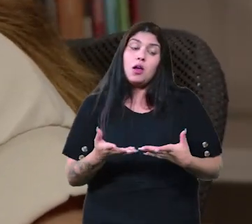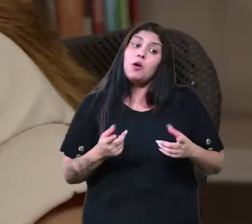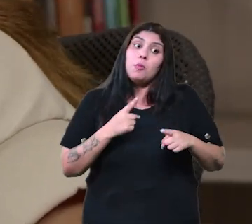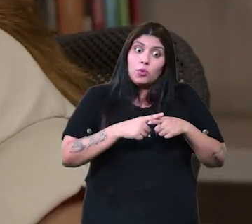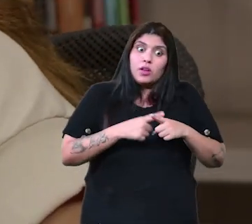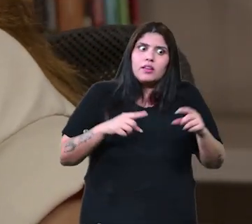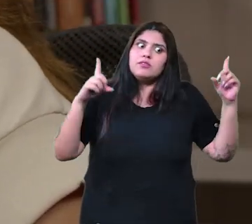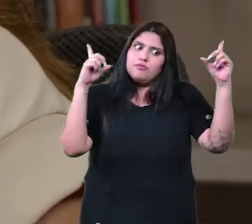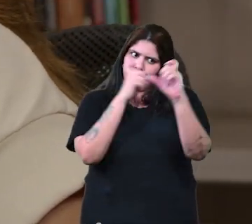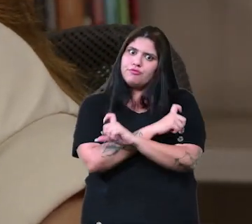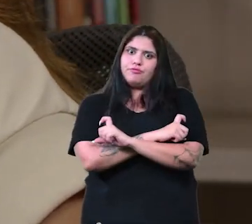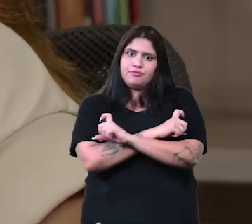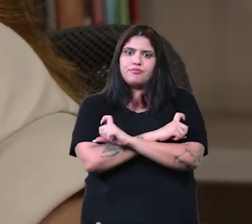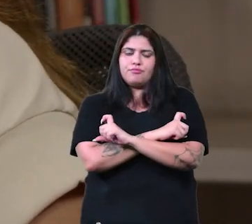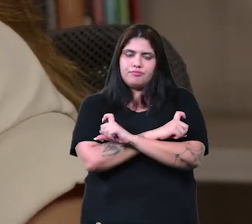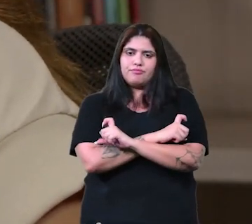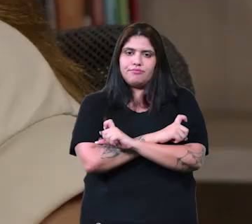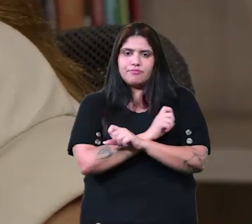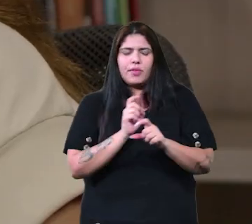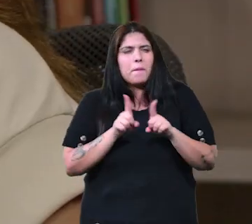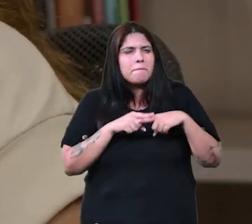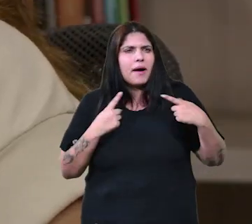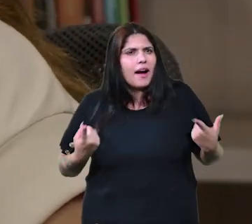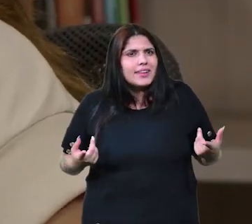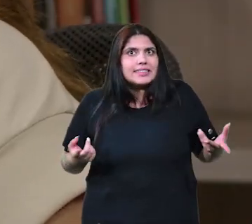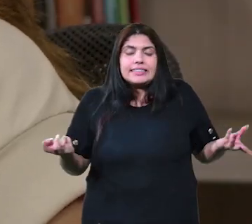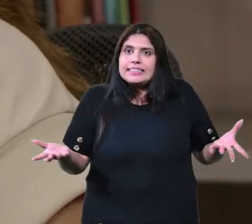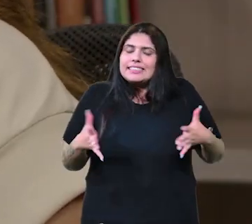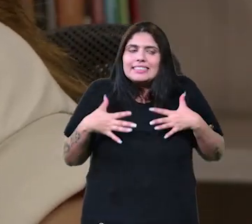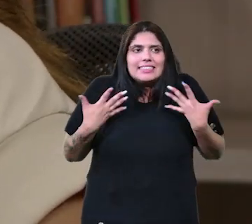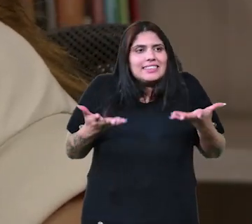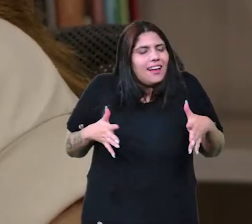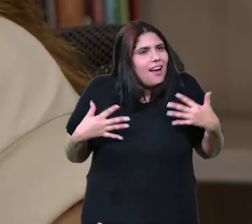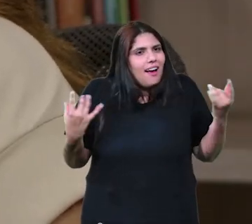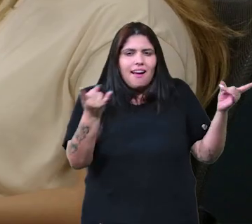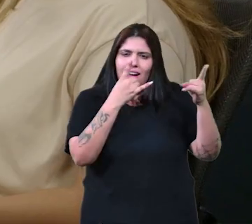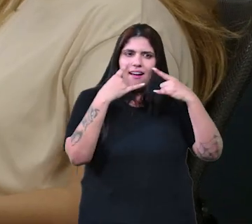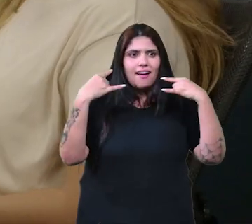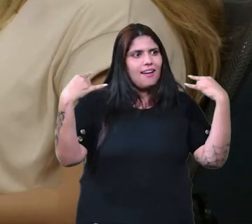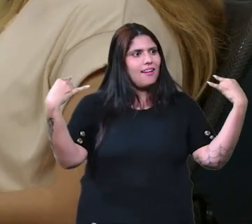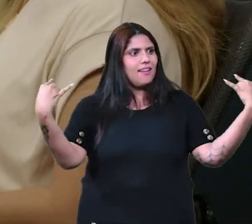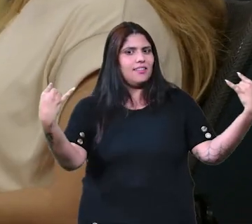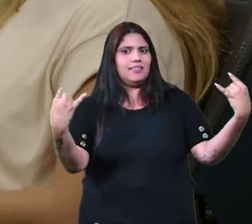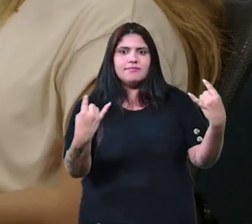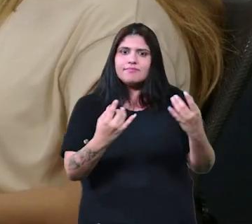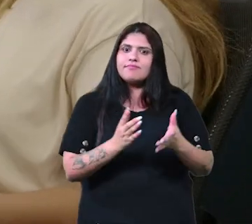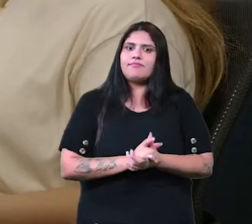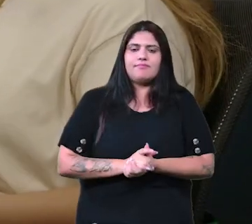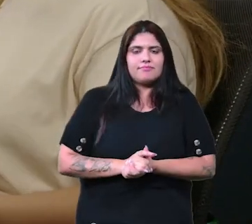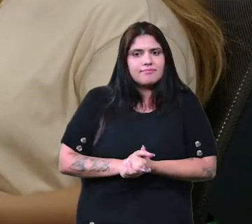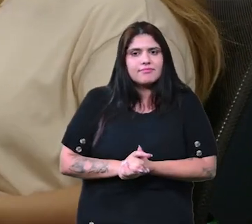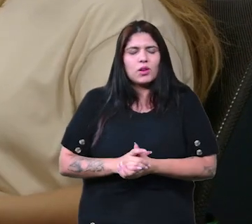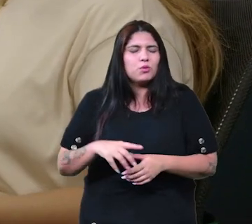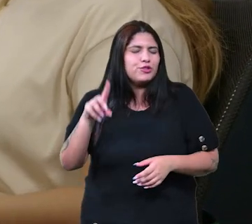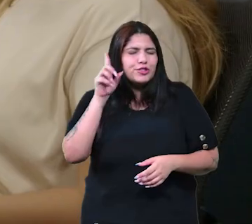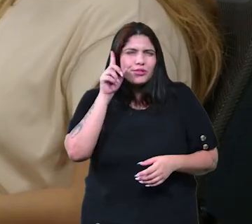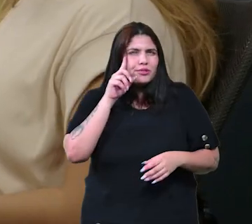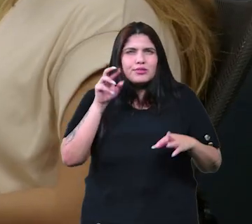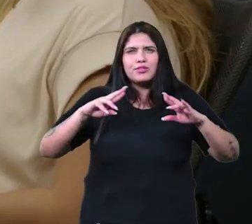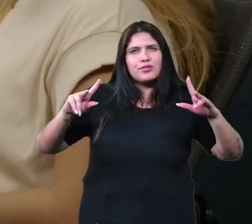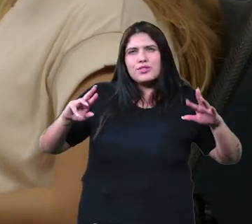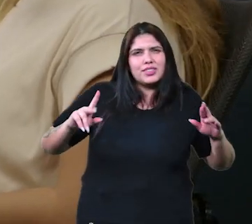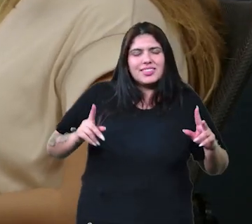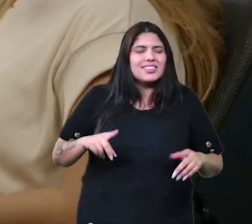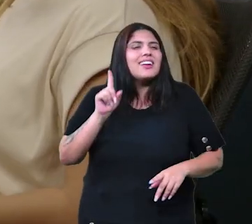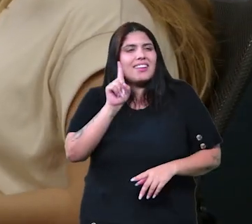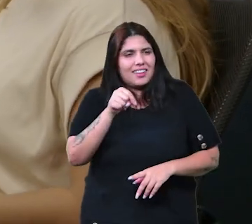difícil, mas você começa a se encantar. Justamente por não ter um dia igual ao outro. É bem isso, você tem que gostar do que